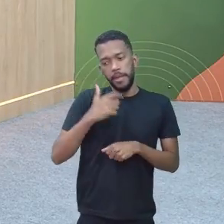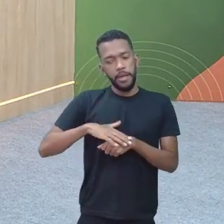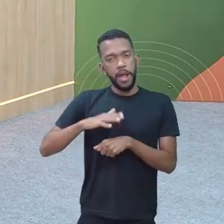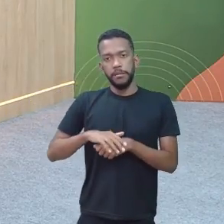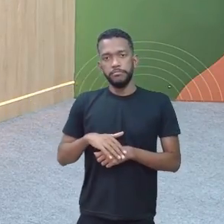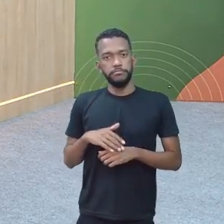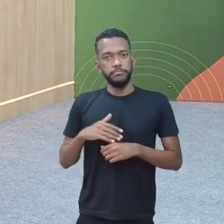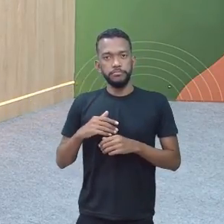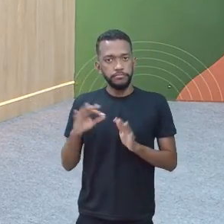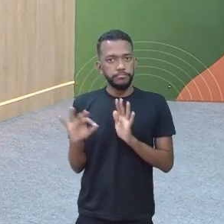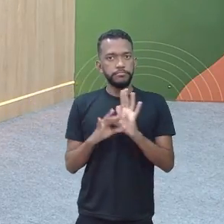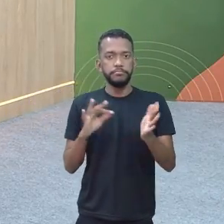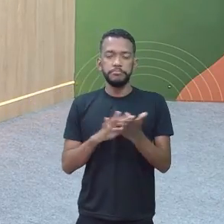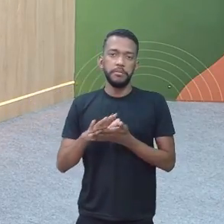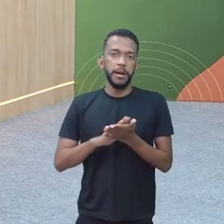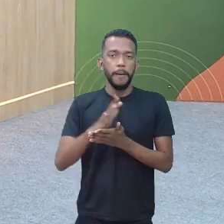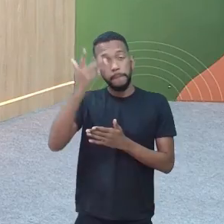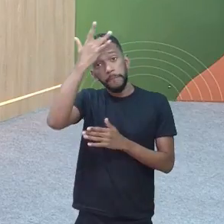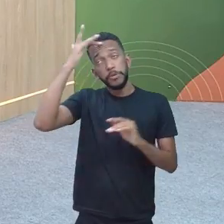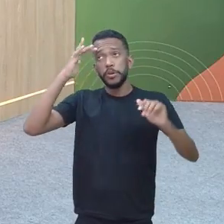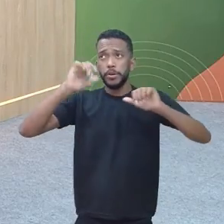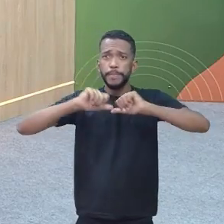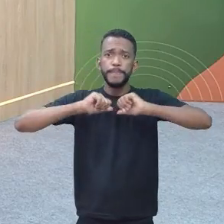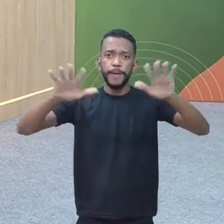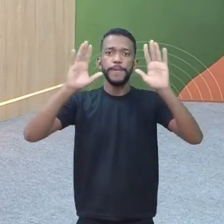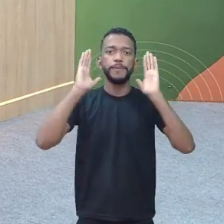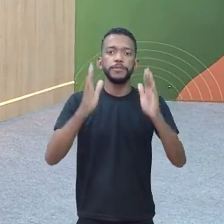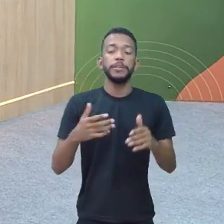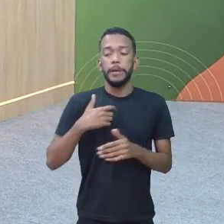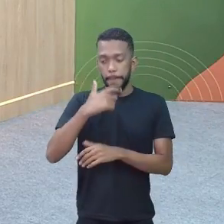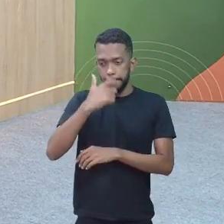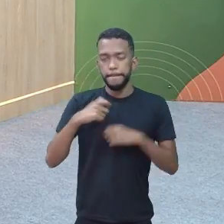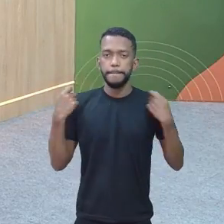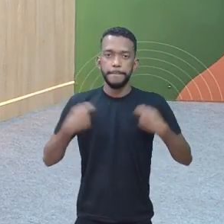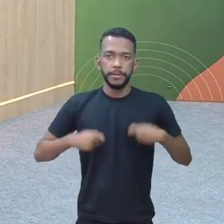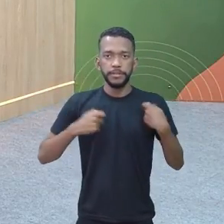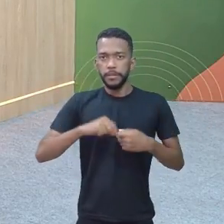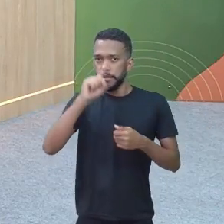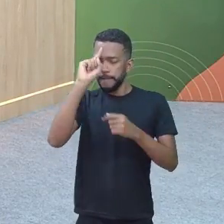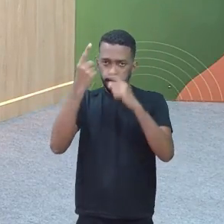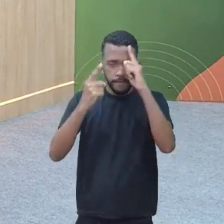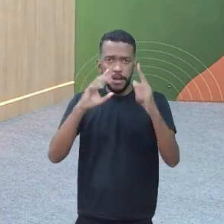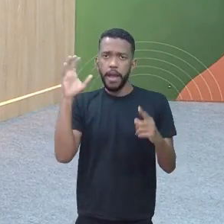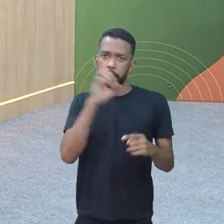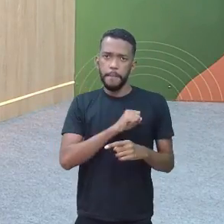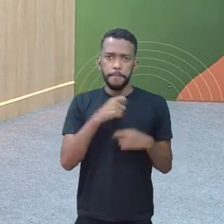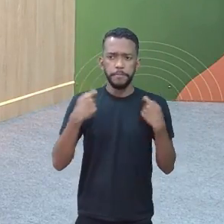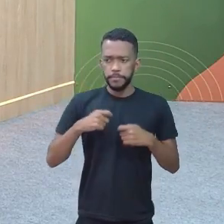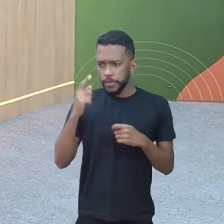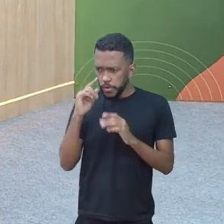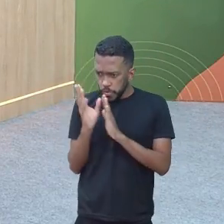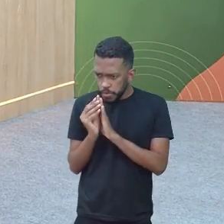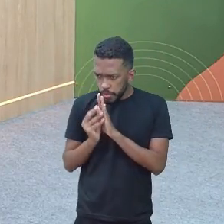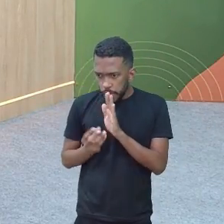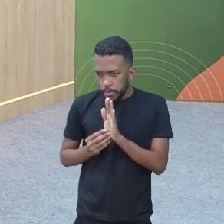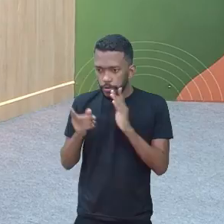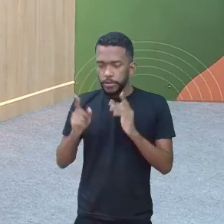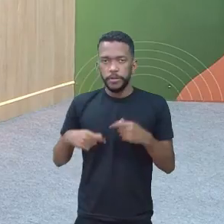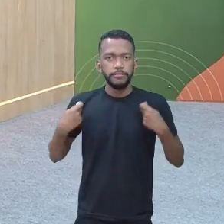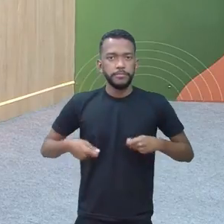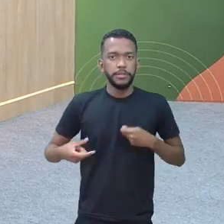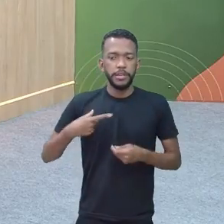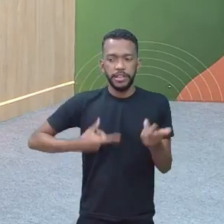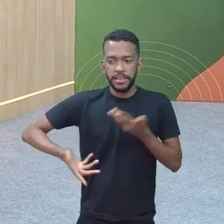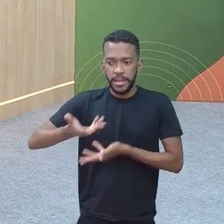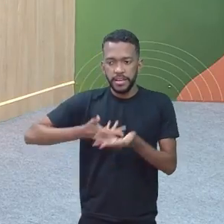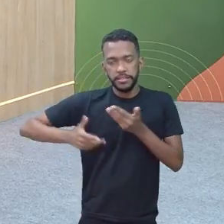autoria, para muita gente na internet. Então, ele precisa ser criativo, dinâmico, rápido, perceber que o conteúdo dele precisa ter